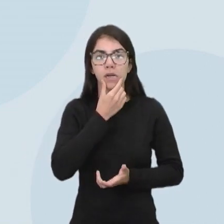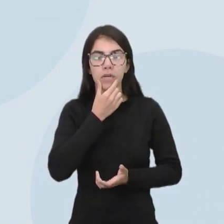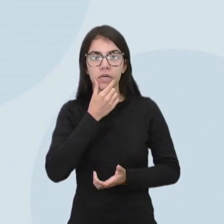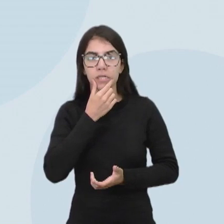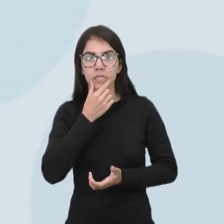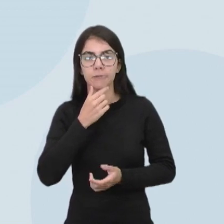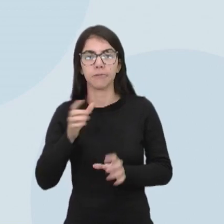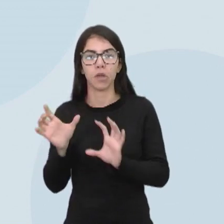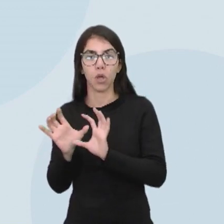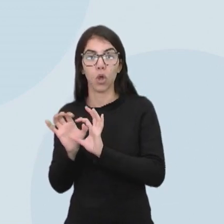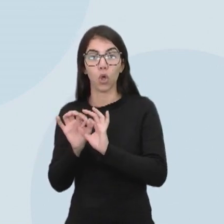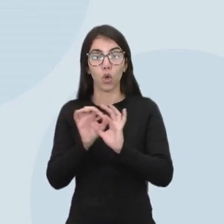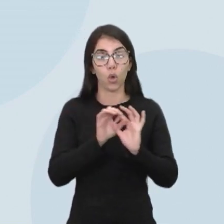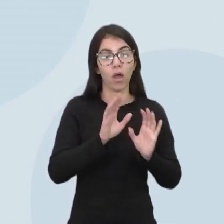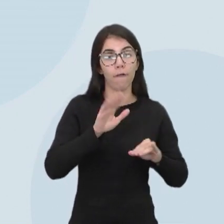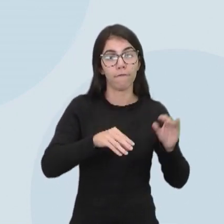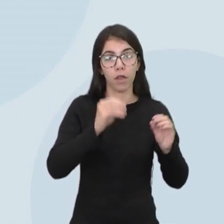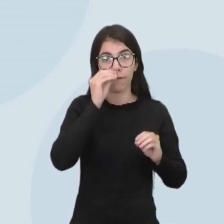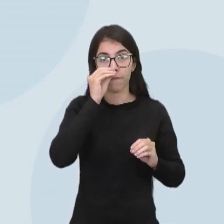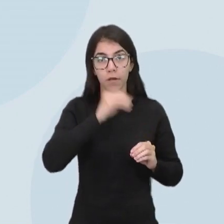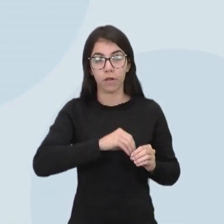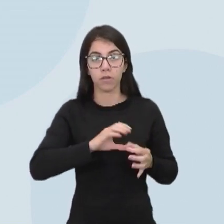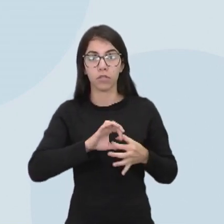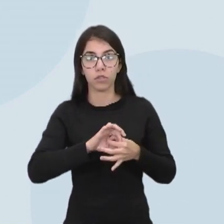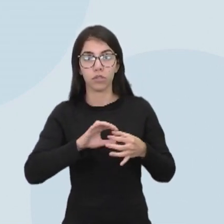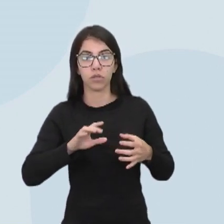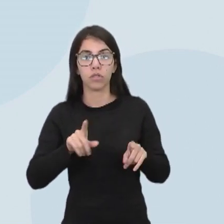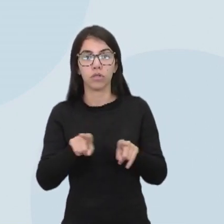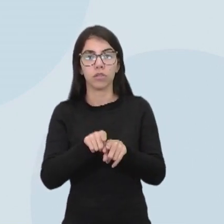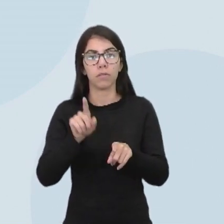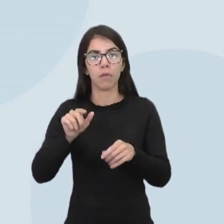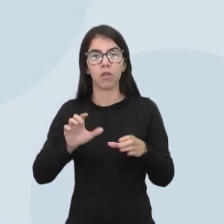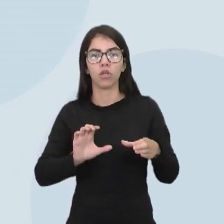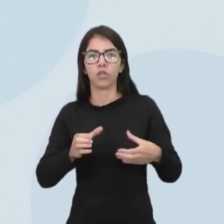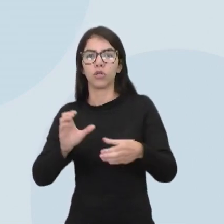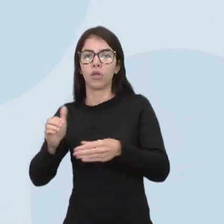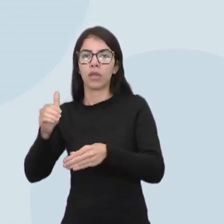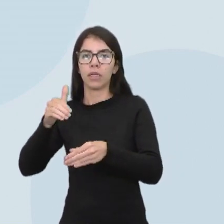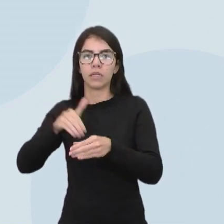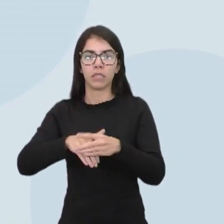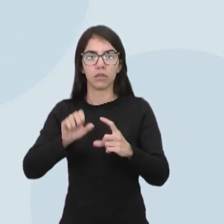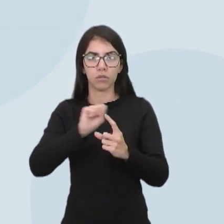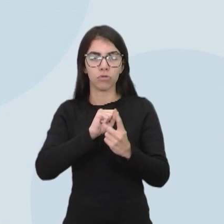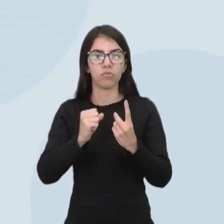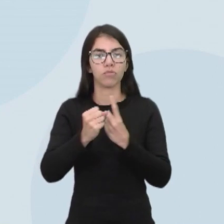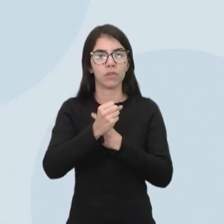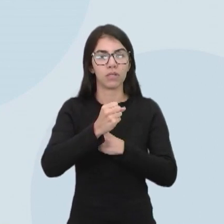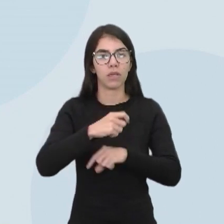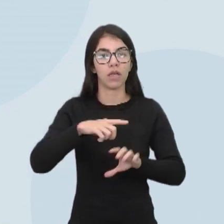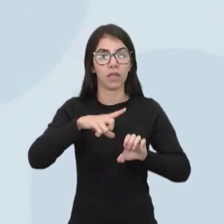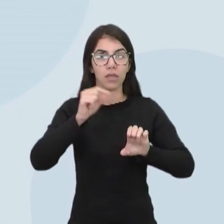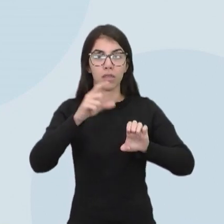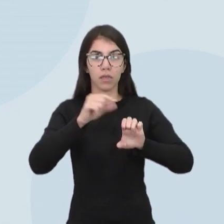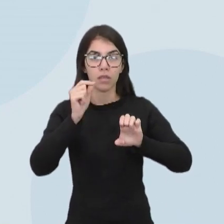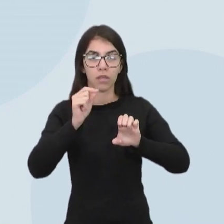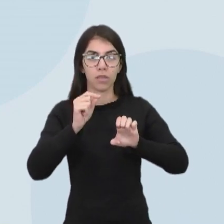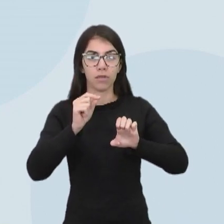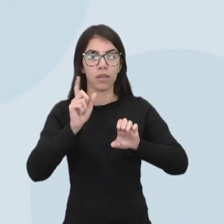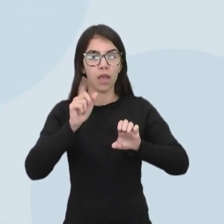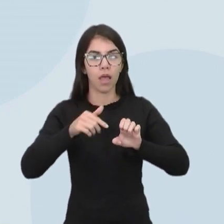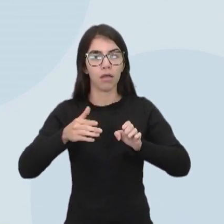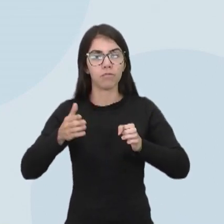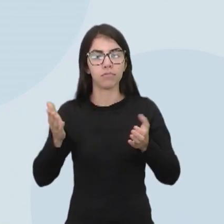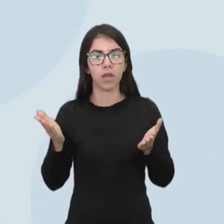contexto de exclusão e inclusão precária desses grupos na ordem social e econômica